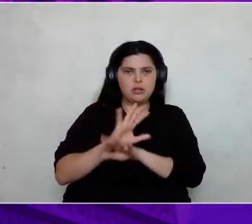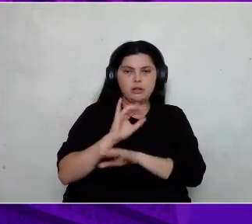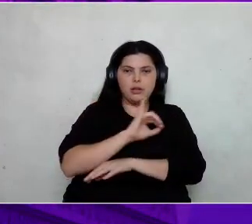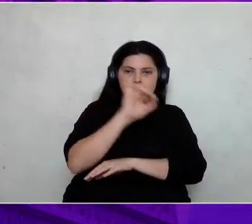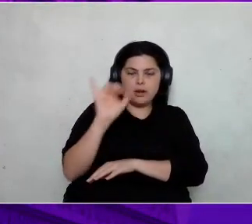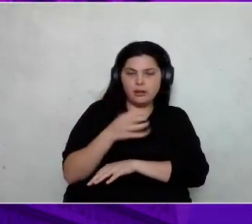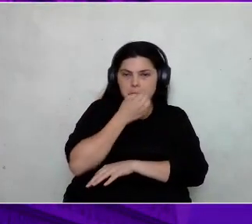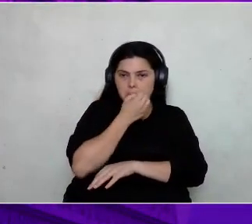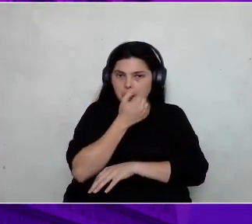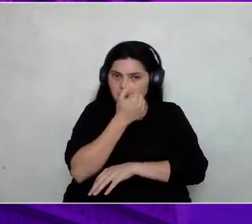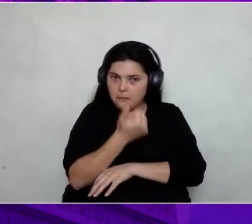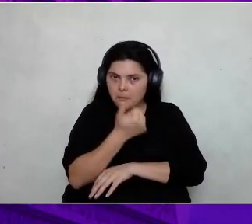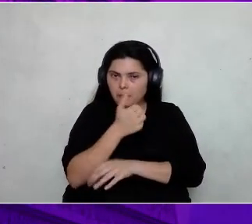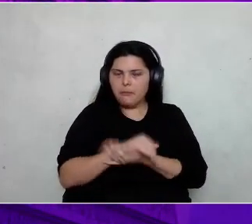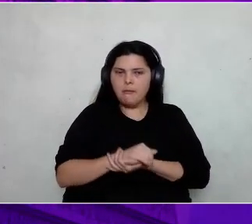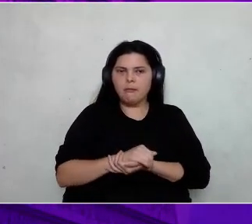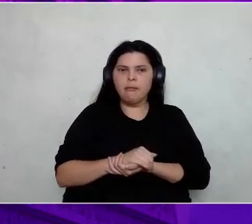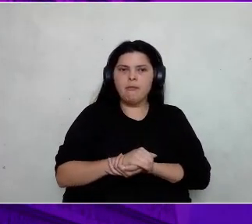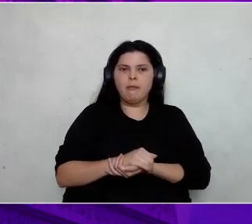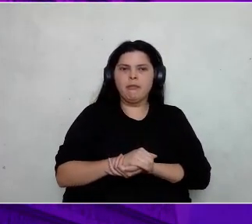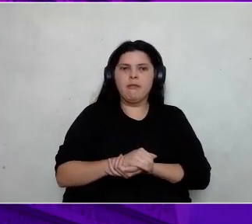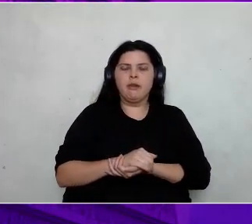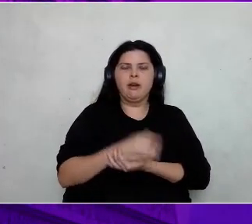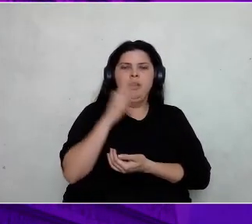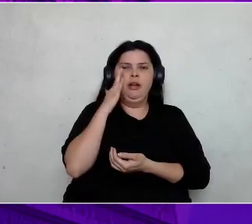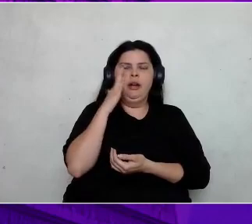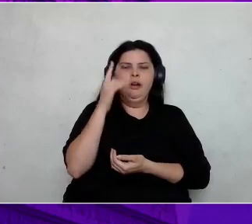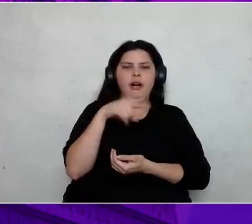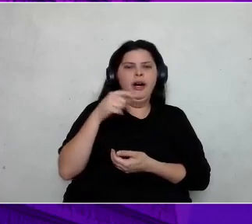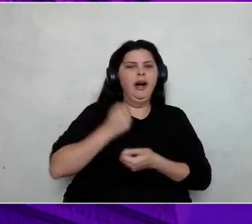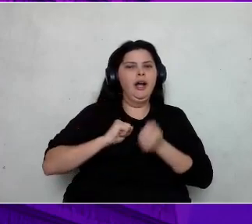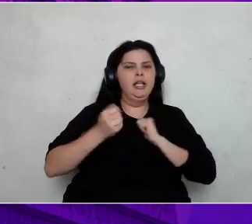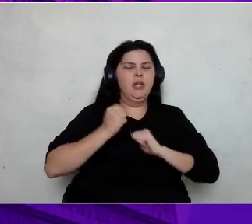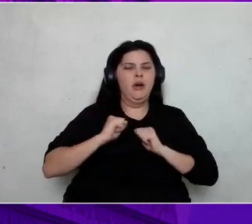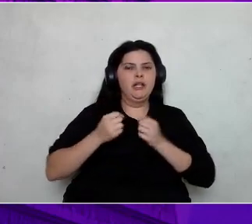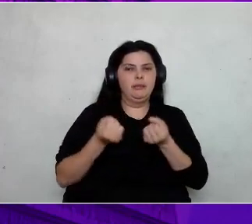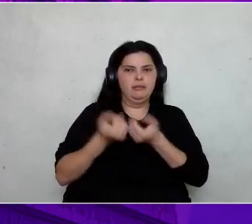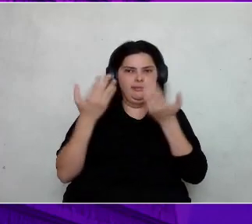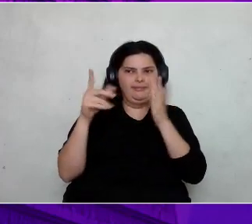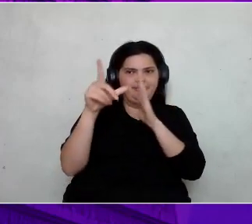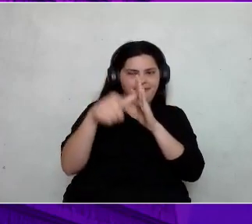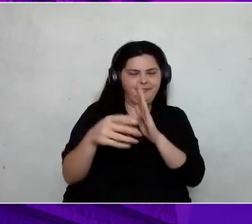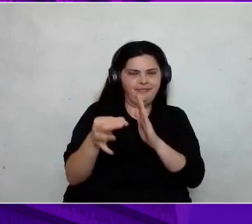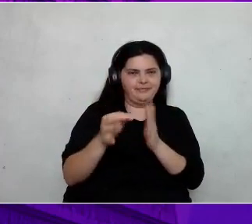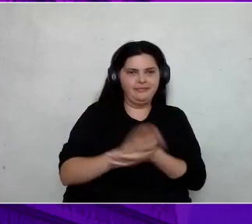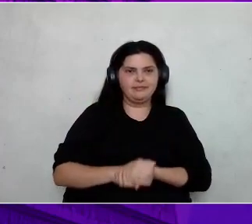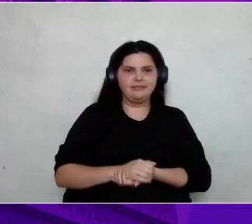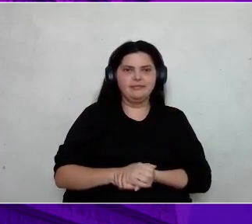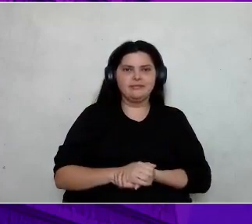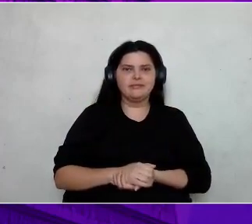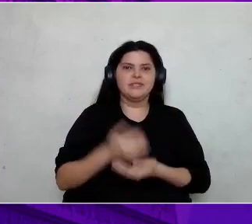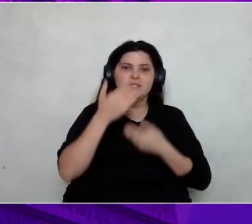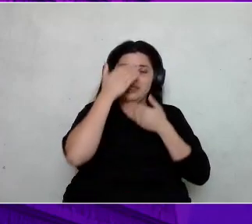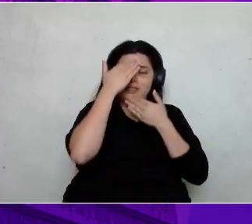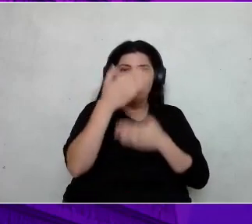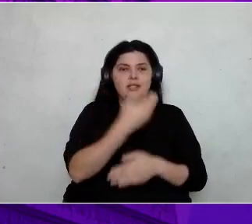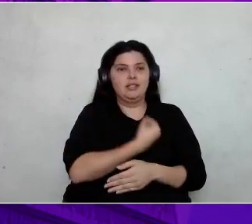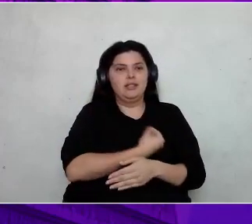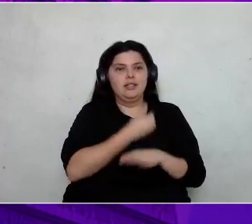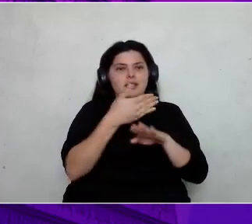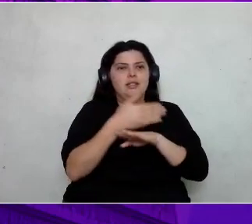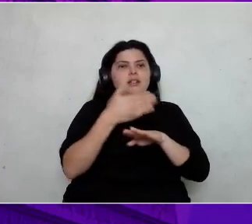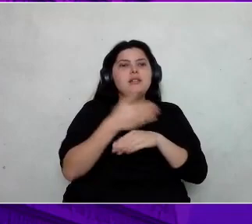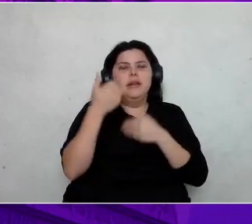bom? Eu imagino que está todo mundo ansioso para o happy hour que vai ter, né? Então, obrigada por estarem aqui, obrigada